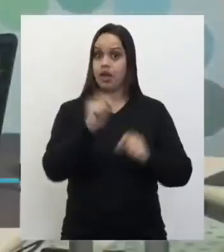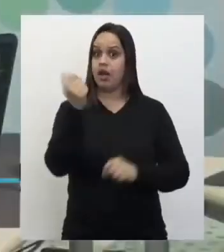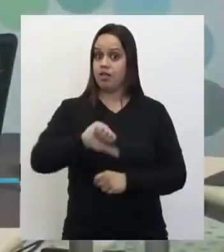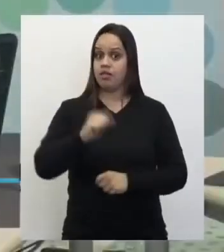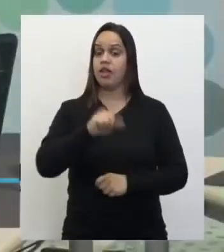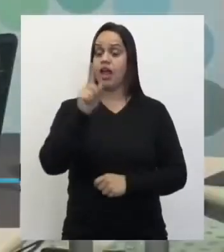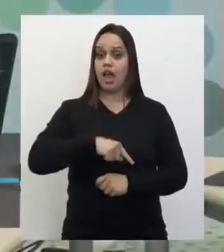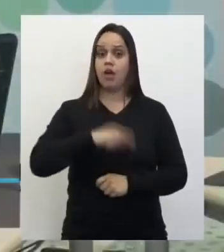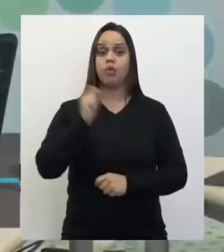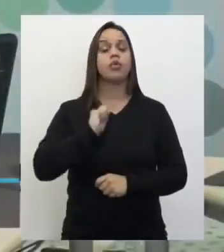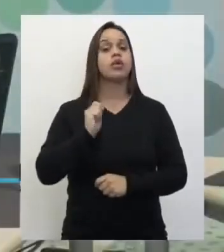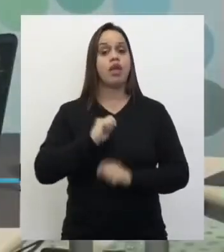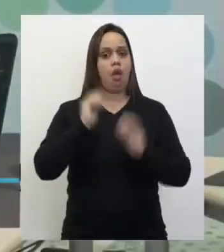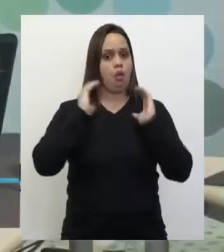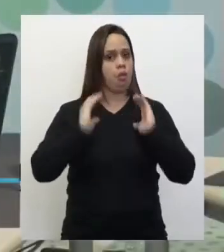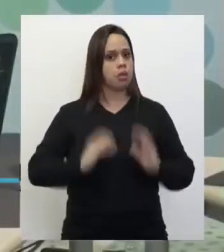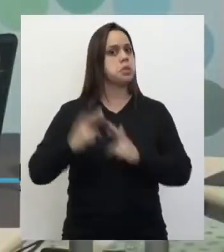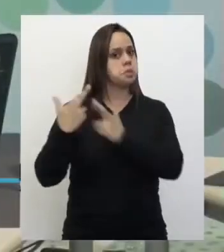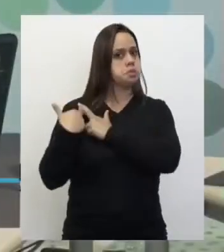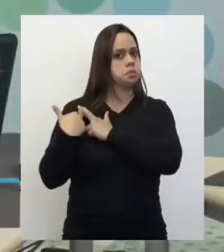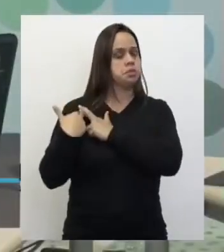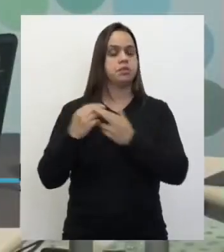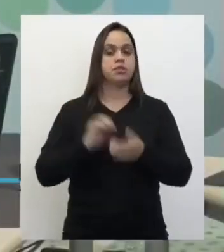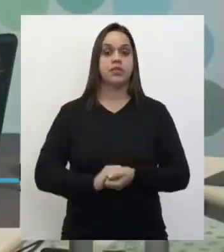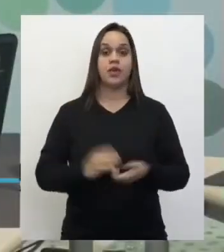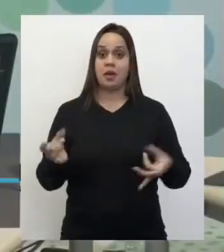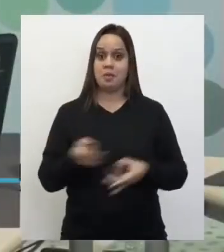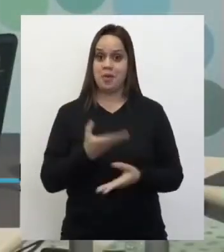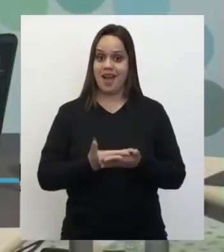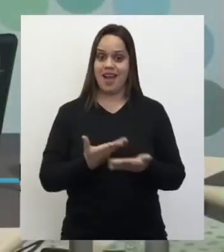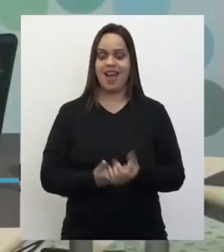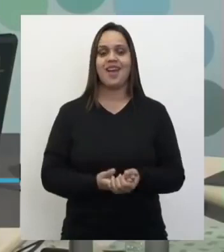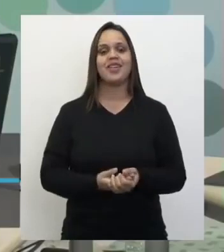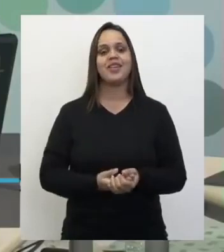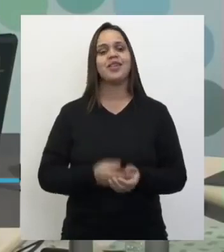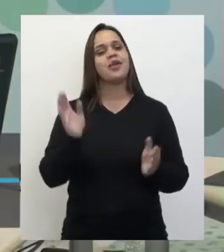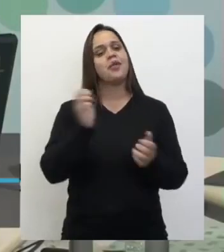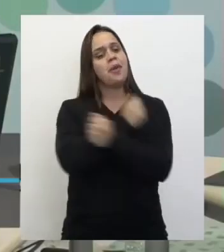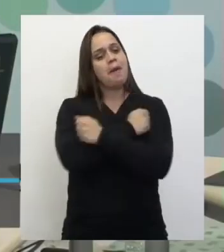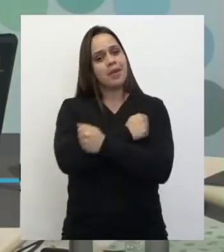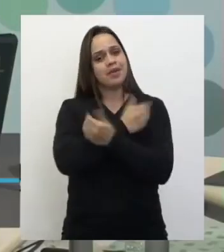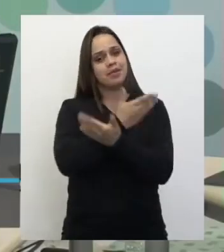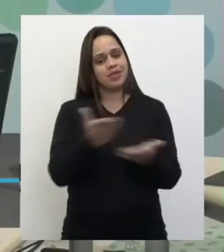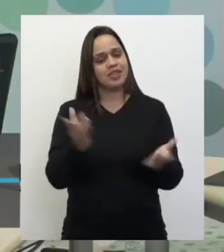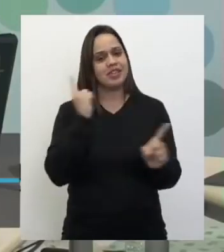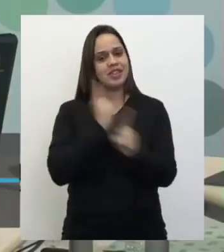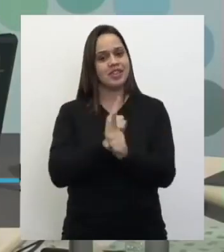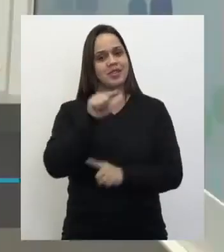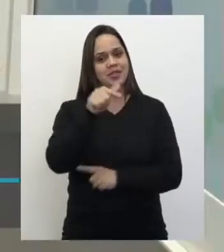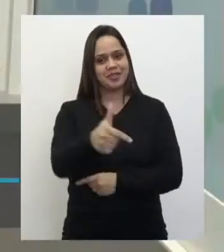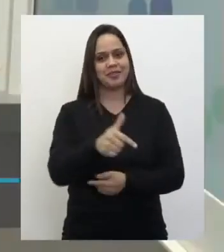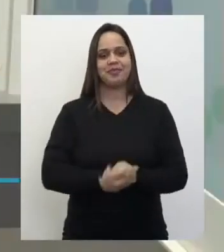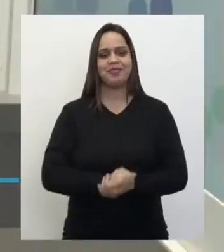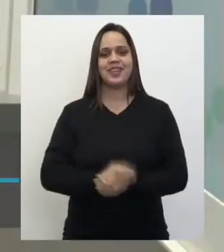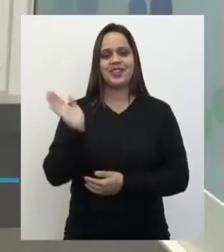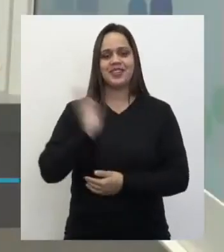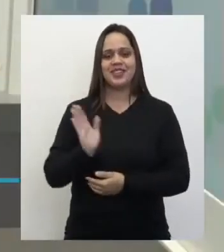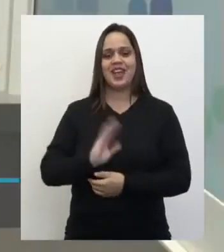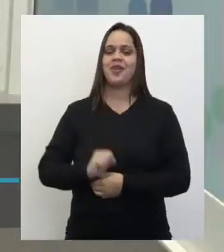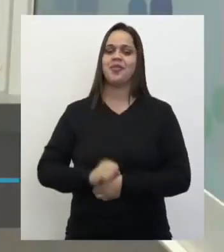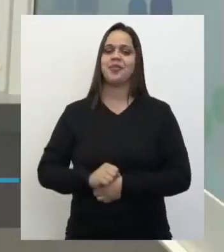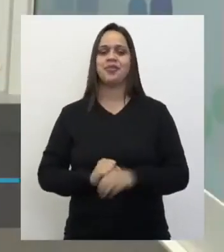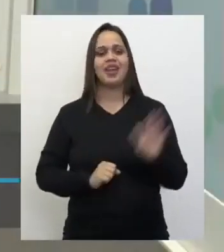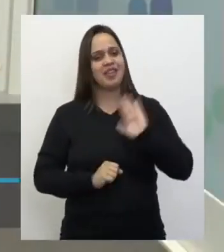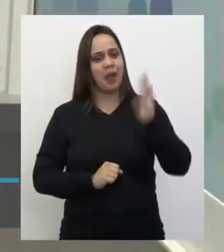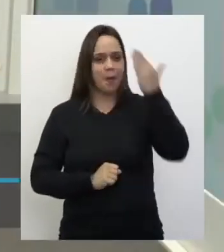uma atitude aí de grande responsabilidade. Vamos ficando por aqui. Um grande abraço. Até a nossa próxima aula. Tchau, tchau. Tchau, tchau.